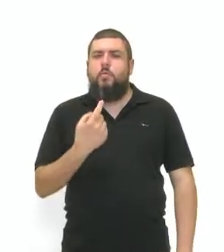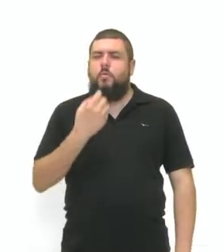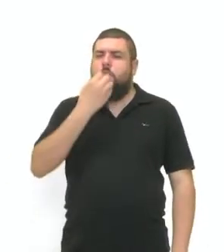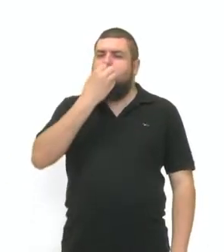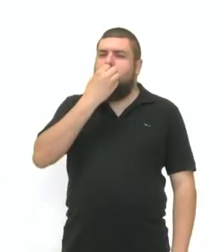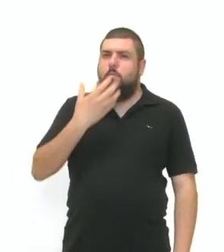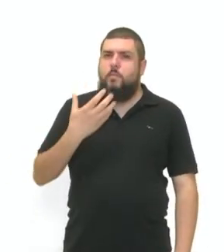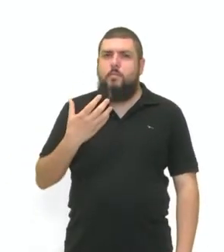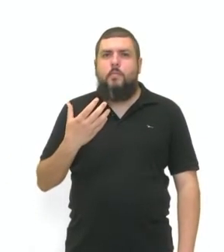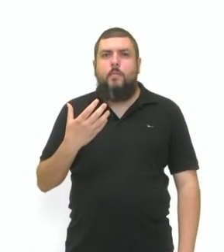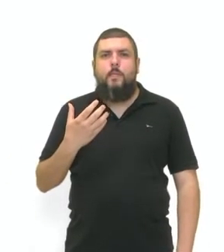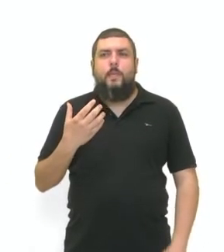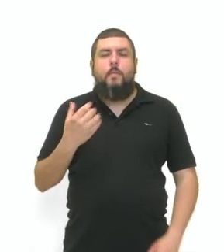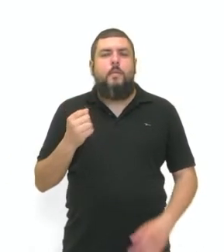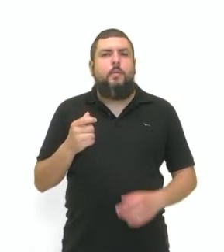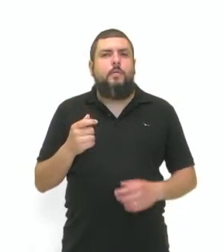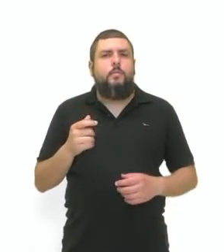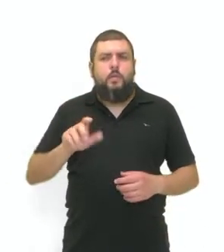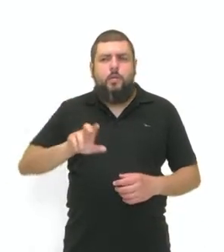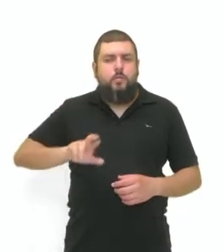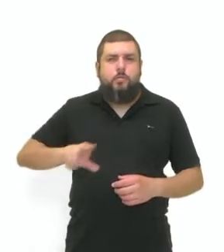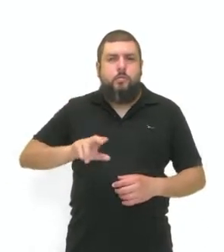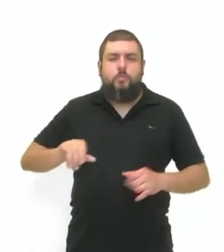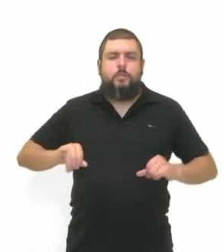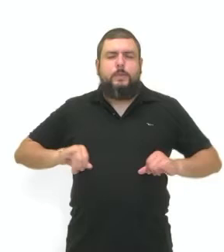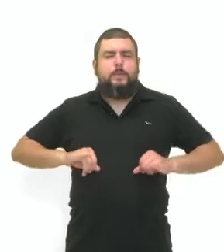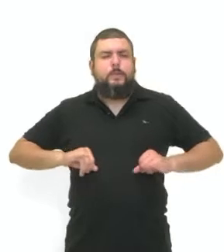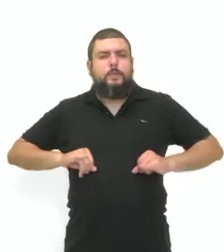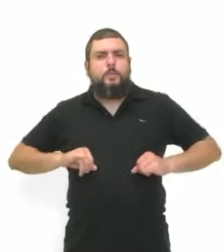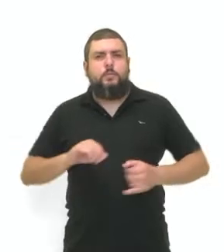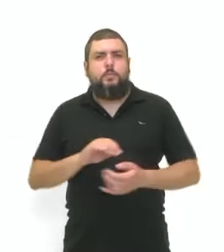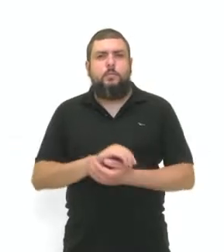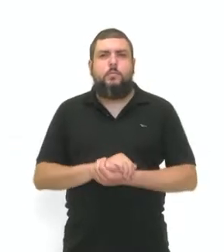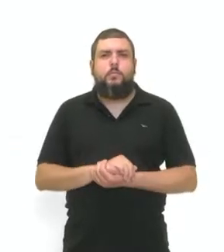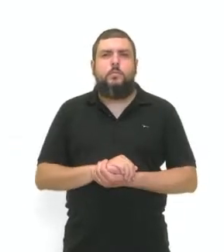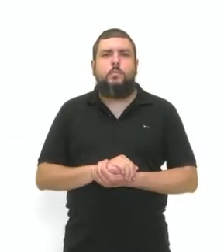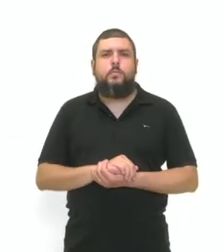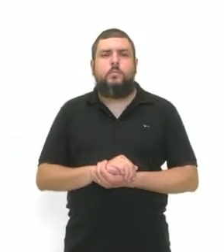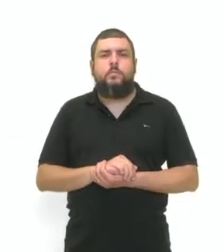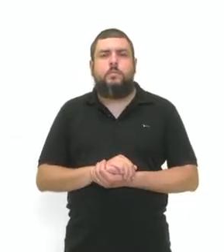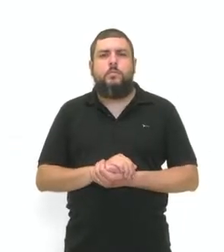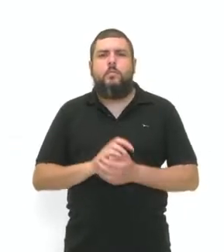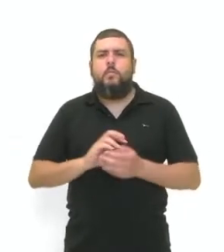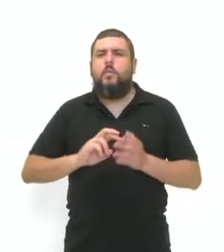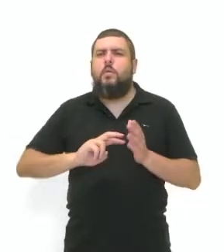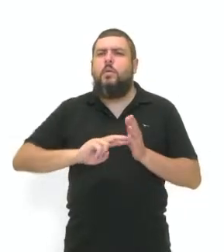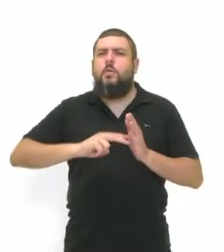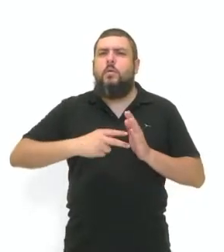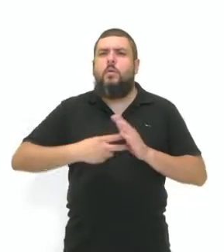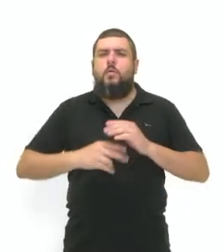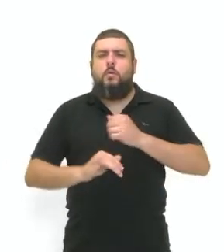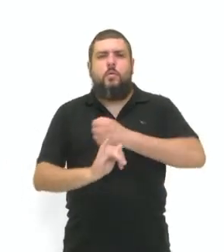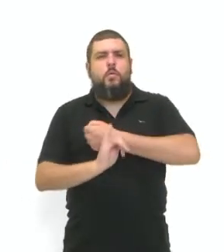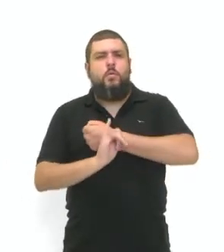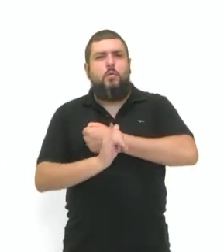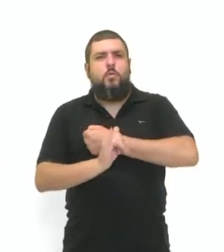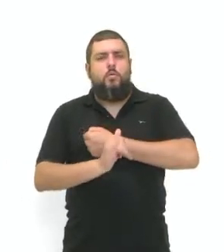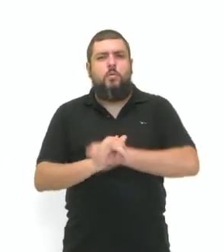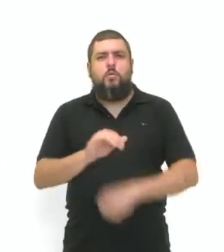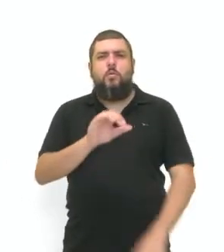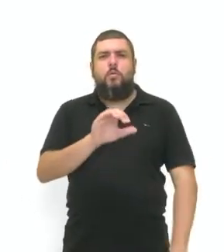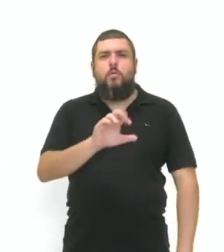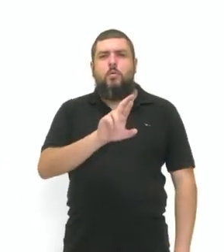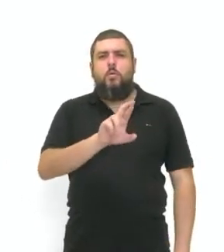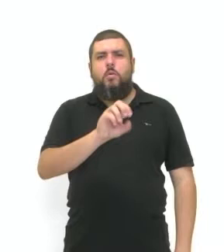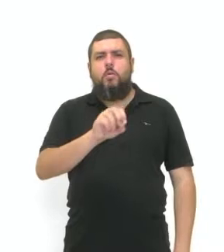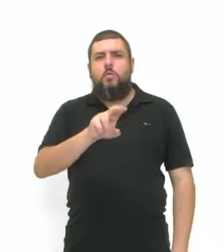daquela pesada que nos faz sofrer. E o que significa crônica? Crônica deriva do latim